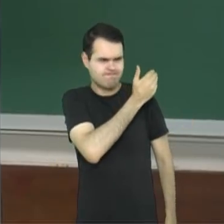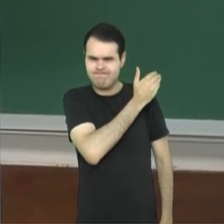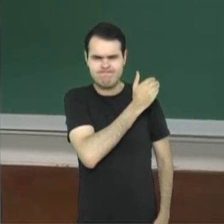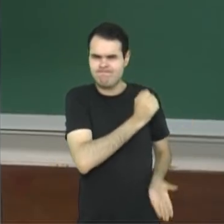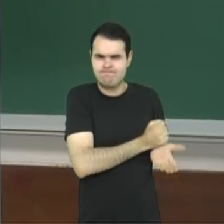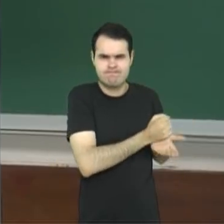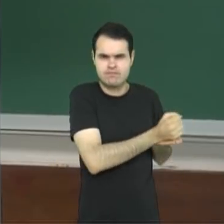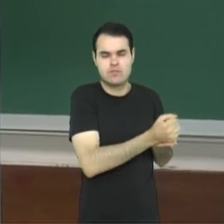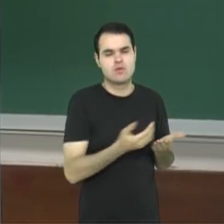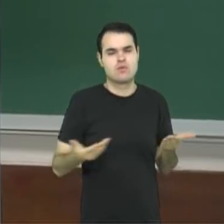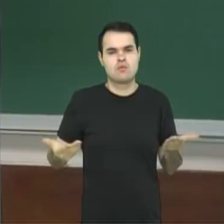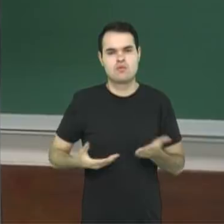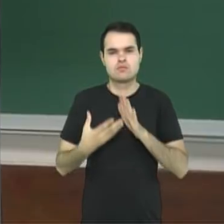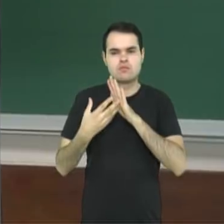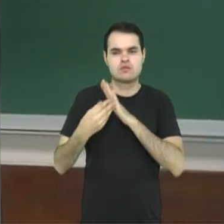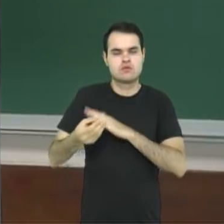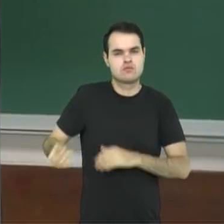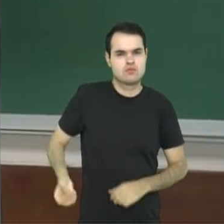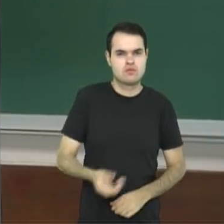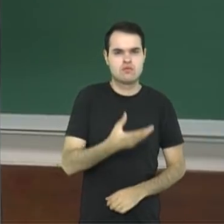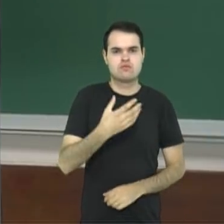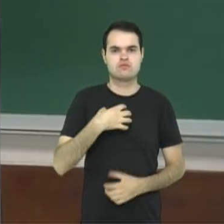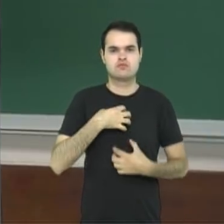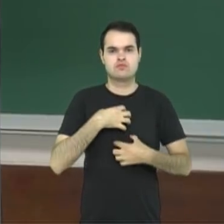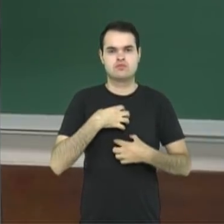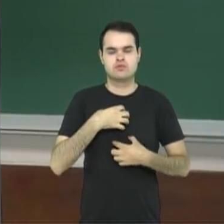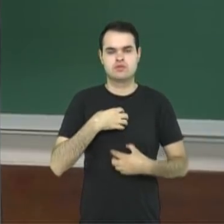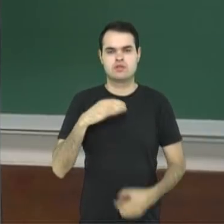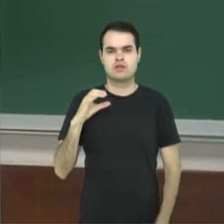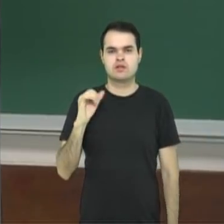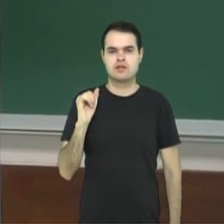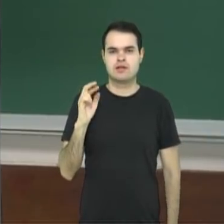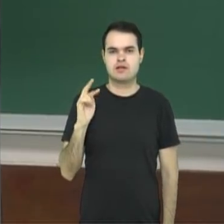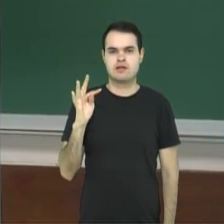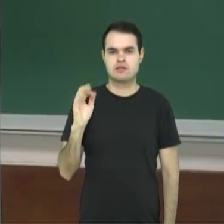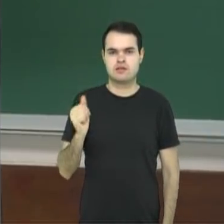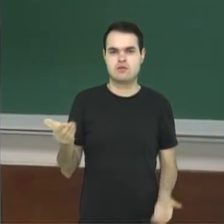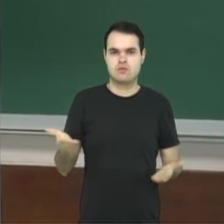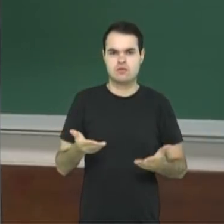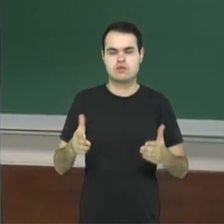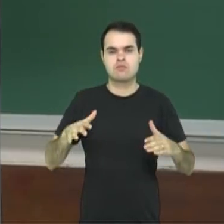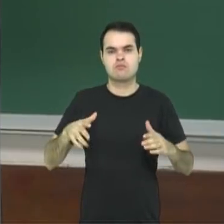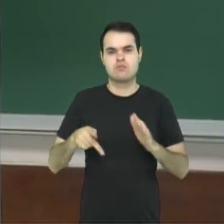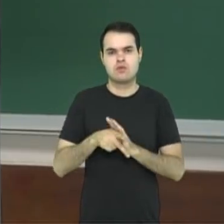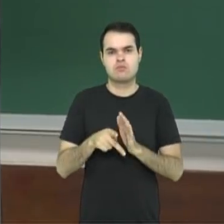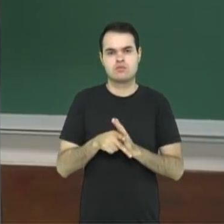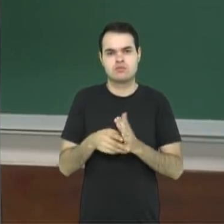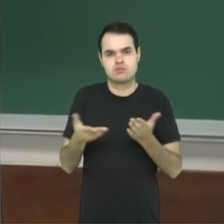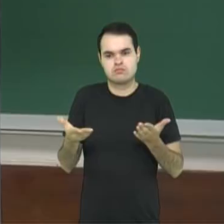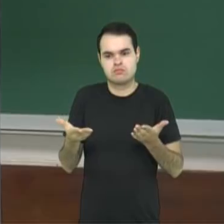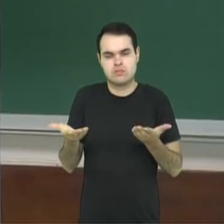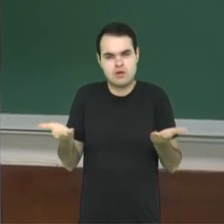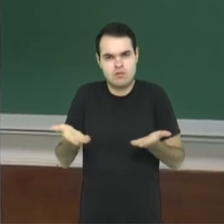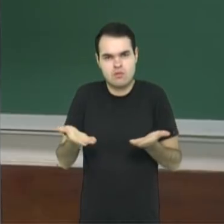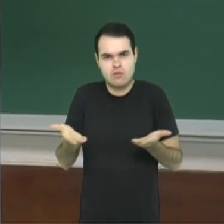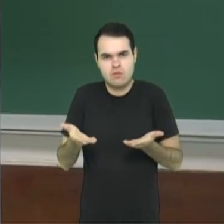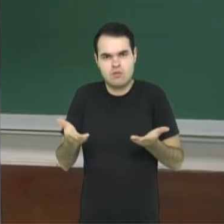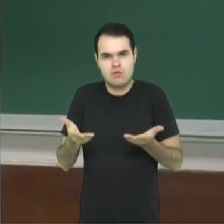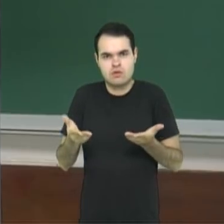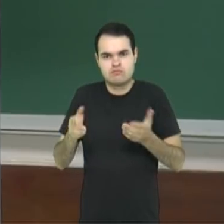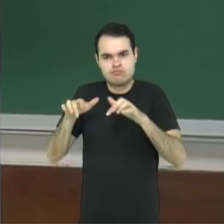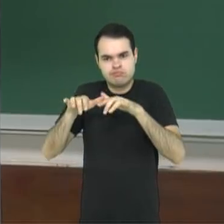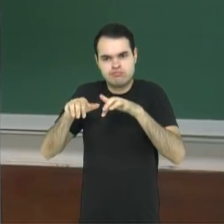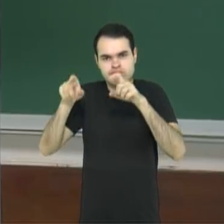modelo, uma nova reconfiguração de carta sendo utilizada nessa era digital, né? Então,